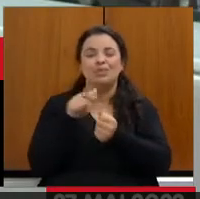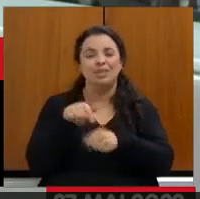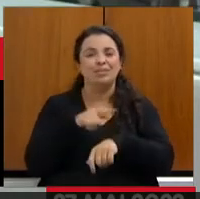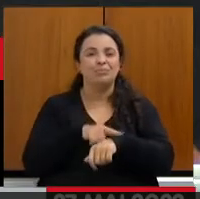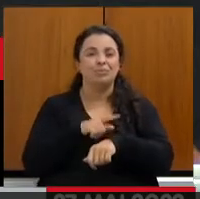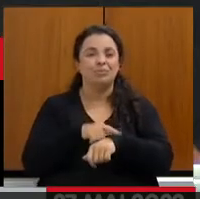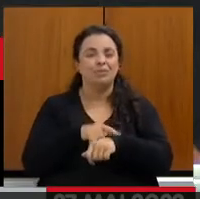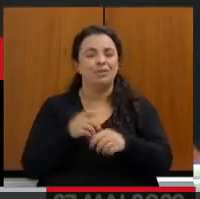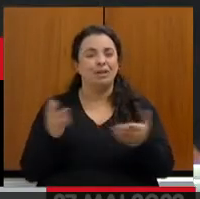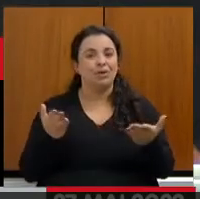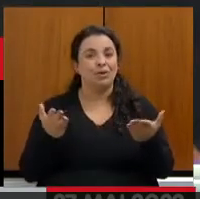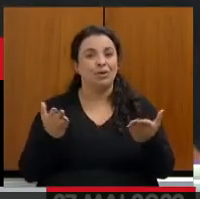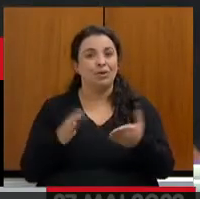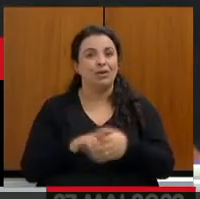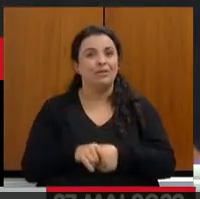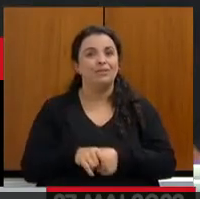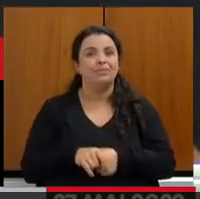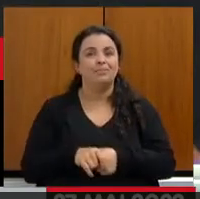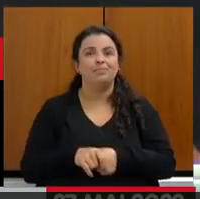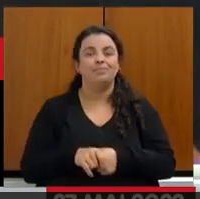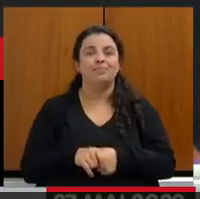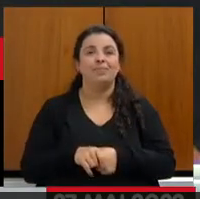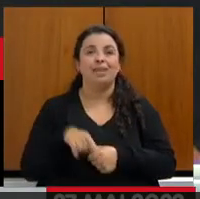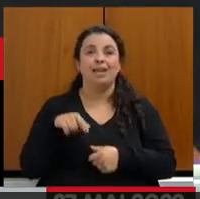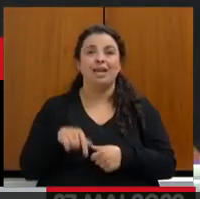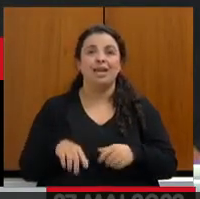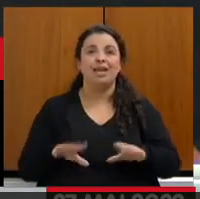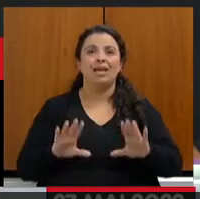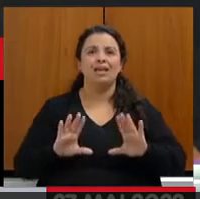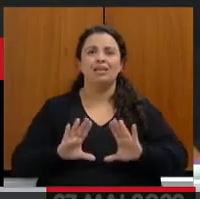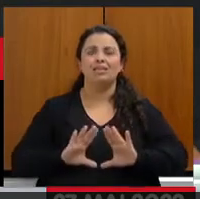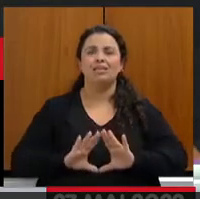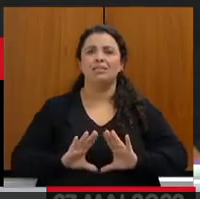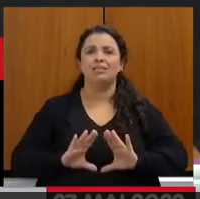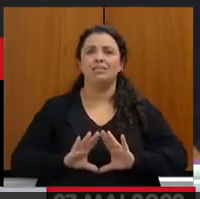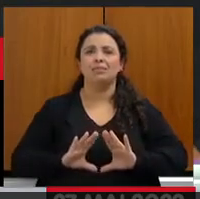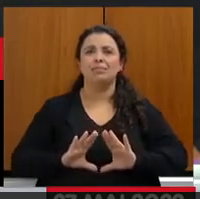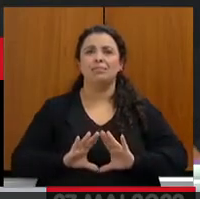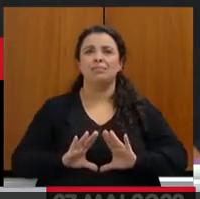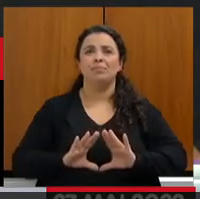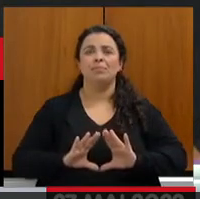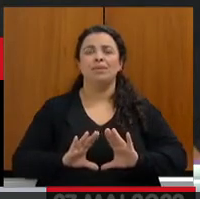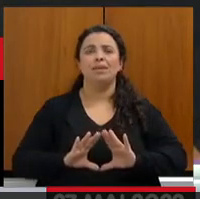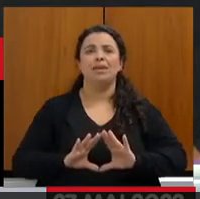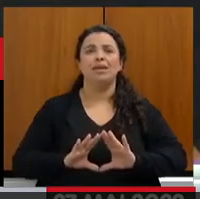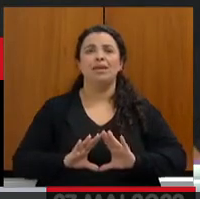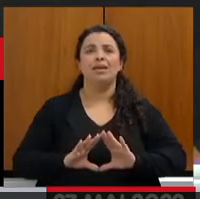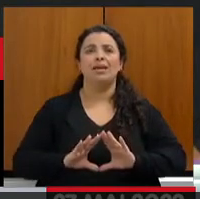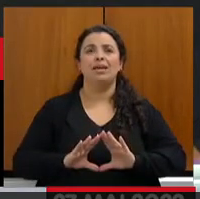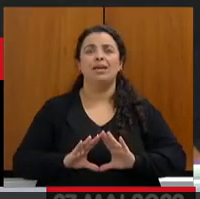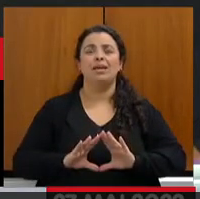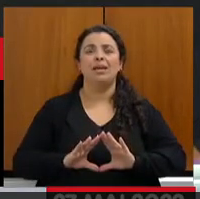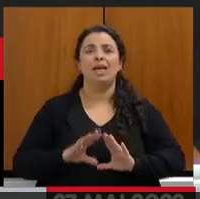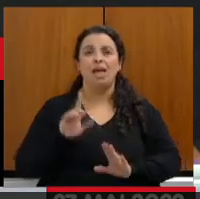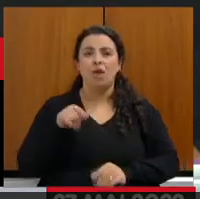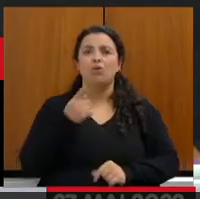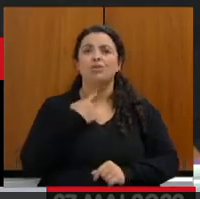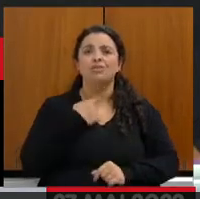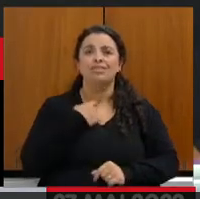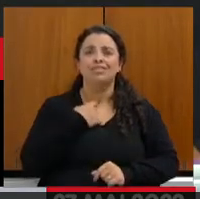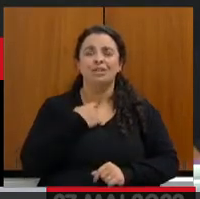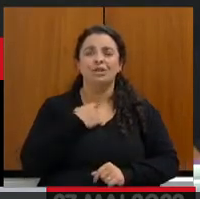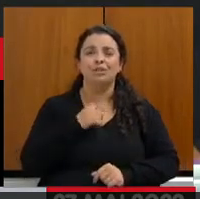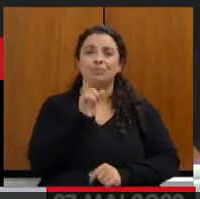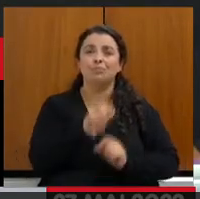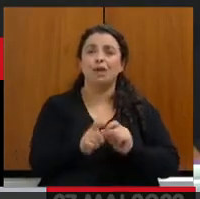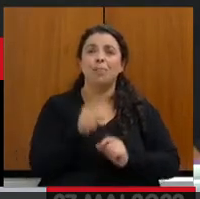tarde olha só essa essa Assembleia hoje à tarde é o que é o nosso desejo Olha só mulheres diversas